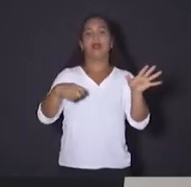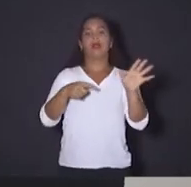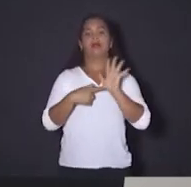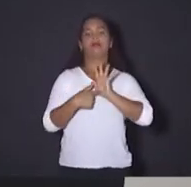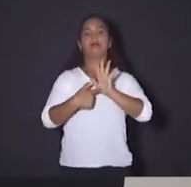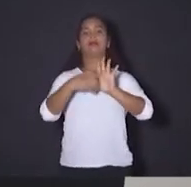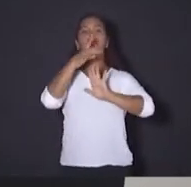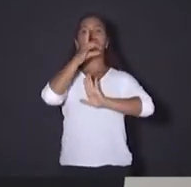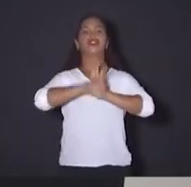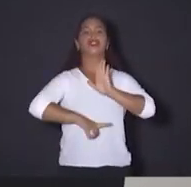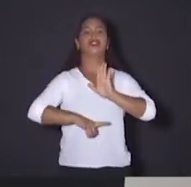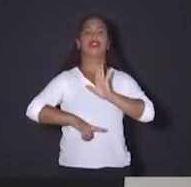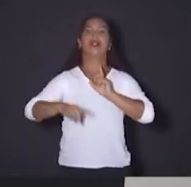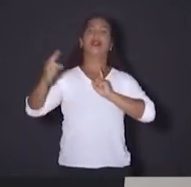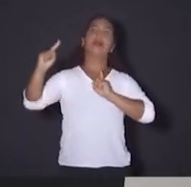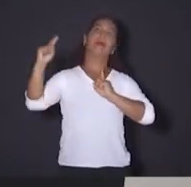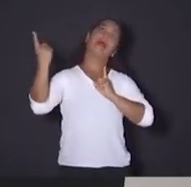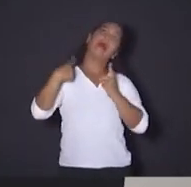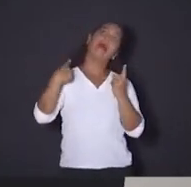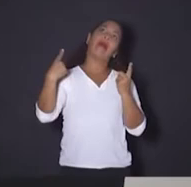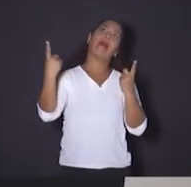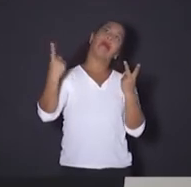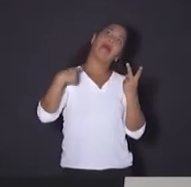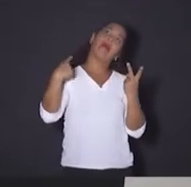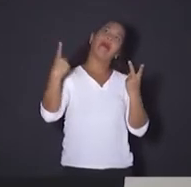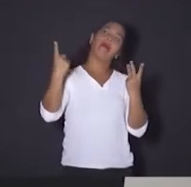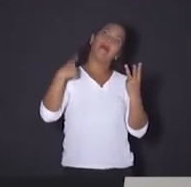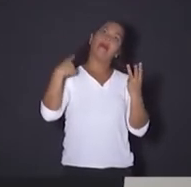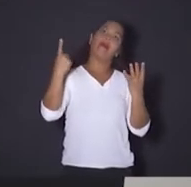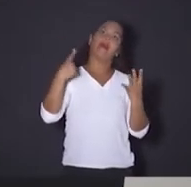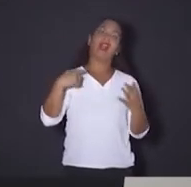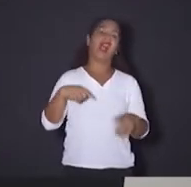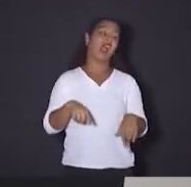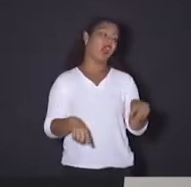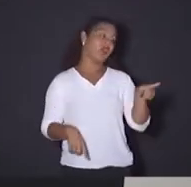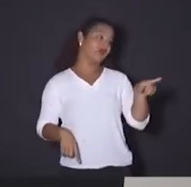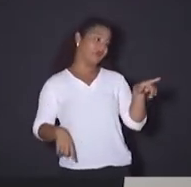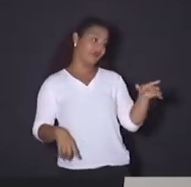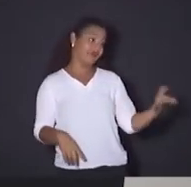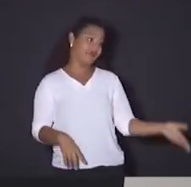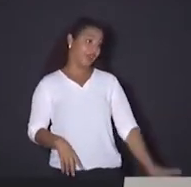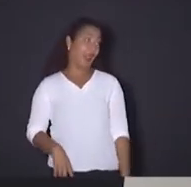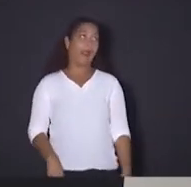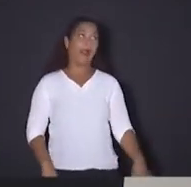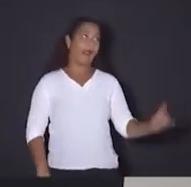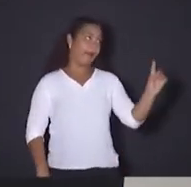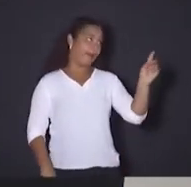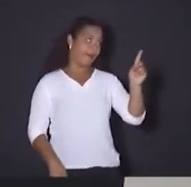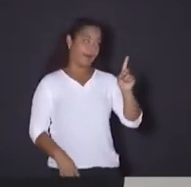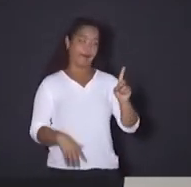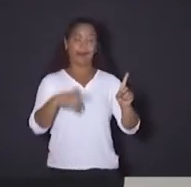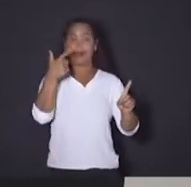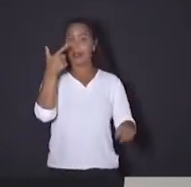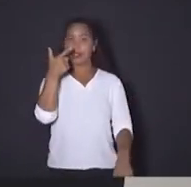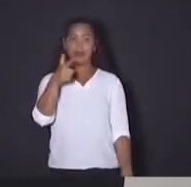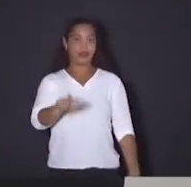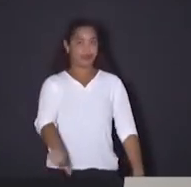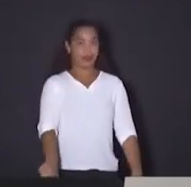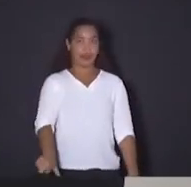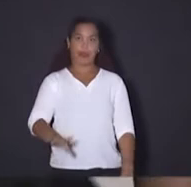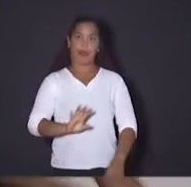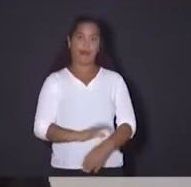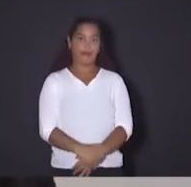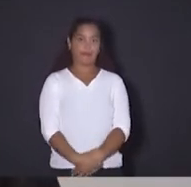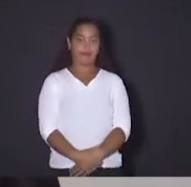levar um monte de apelido é vem aquele pessoal né é vem ela com o radicalismo